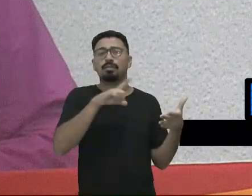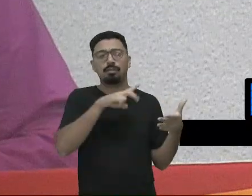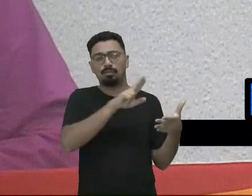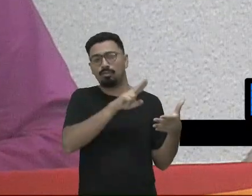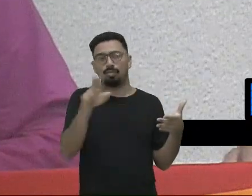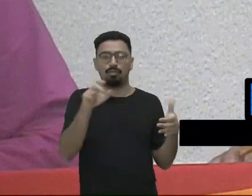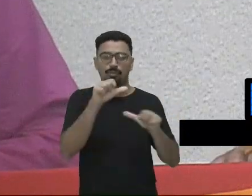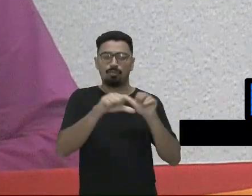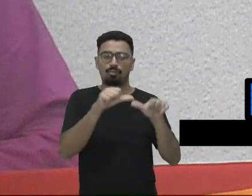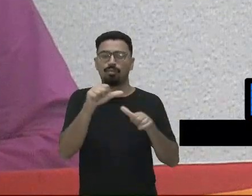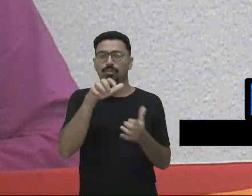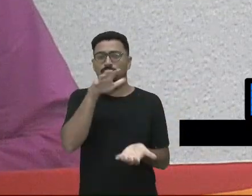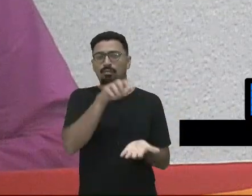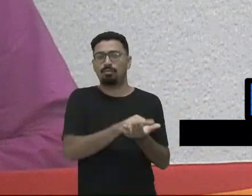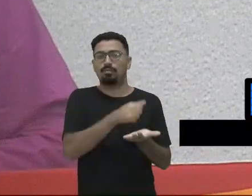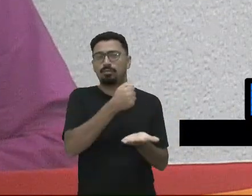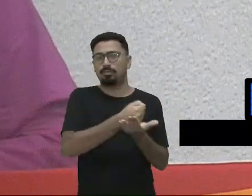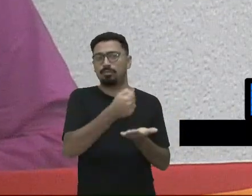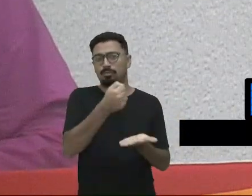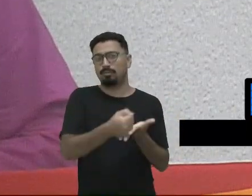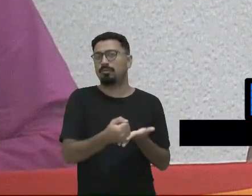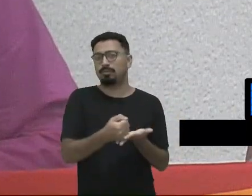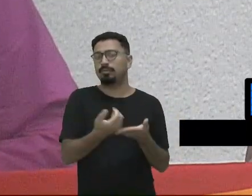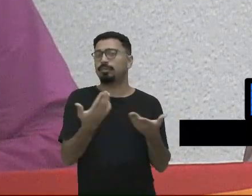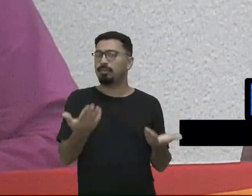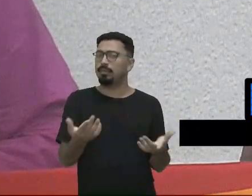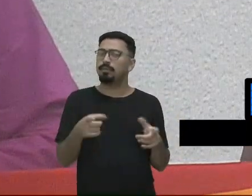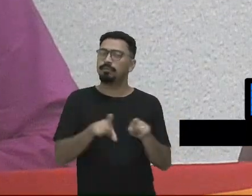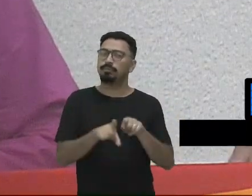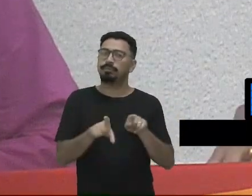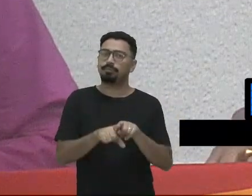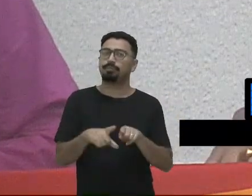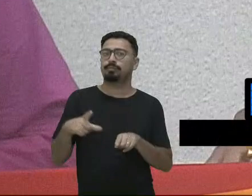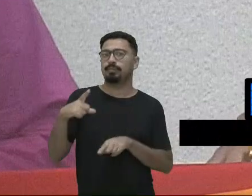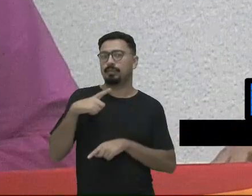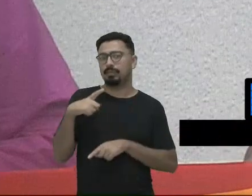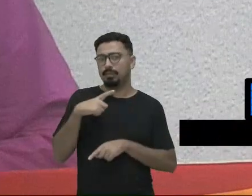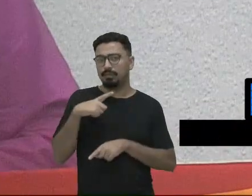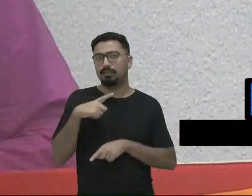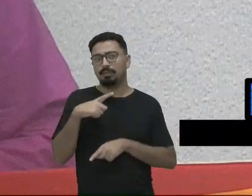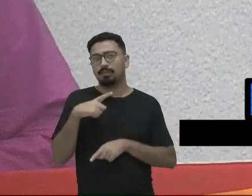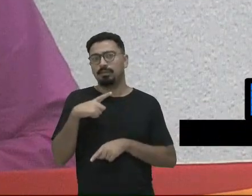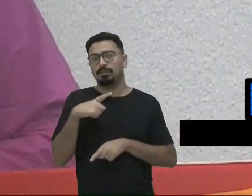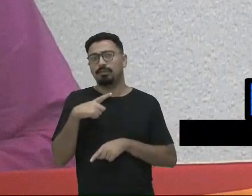da mudança no registro civil, mas também até, além da questão da orientação,